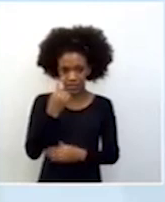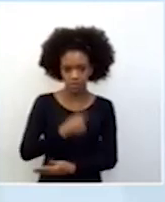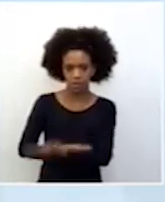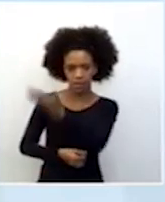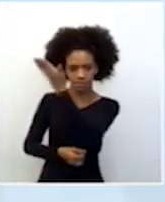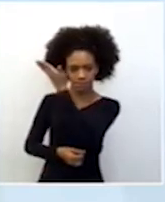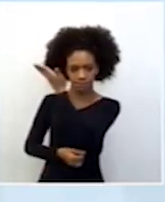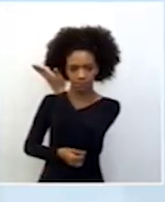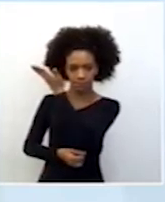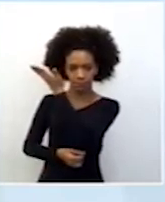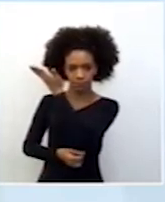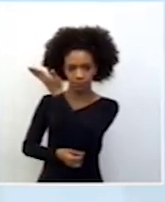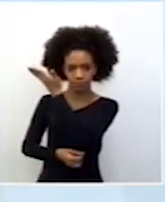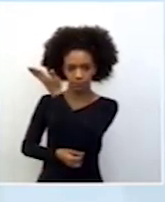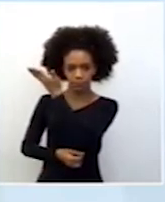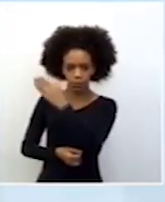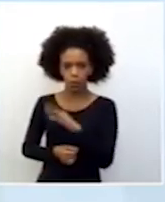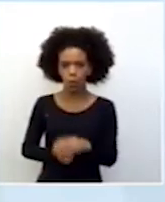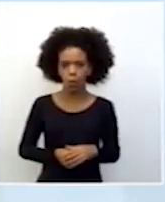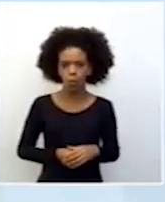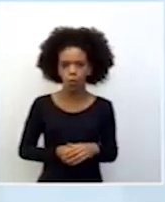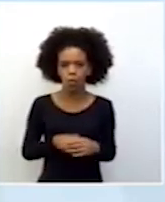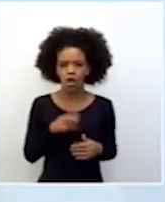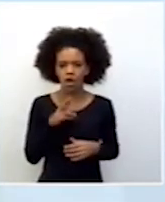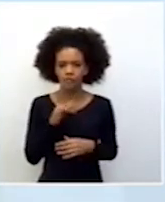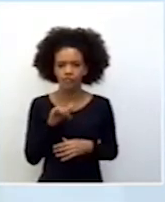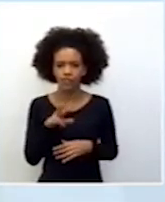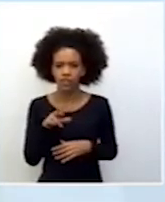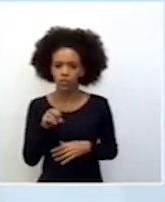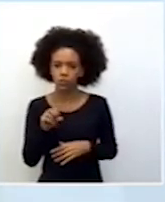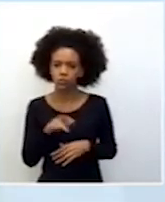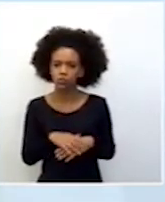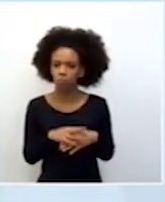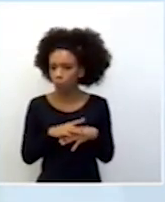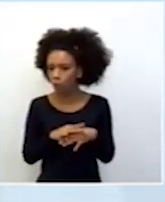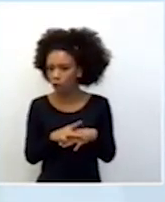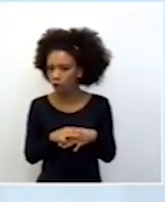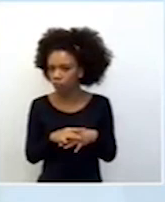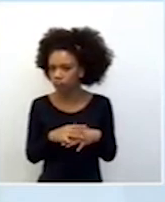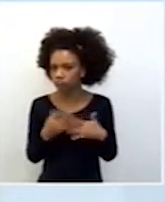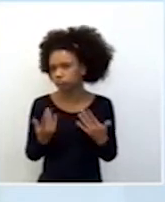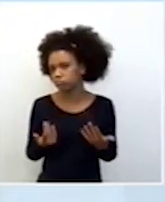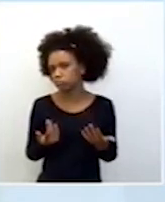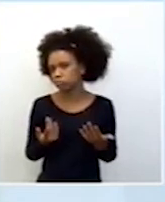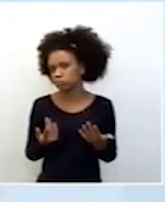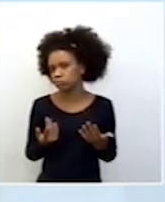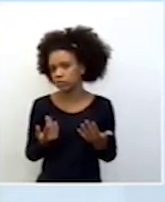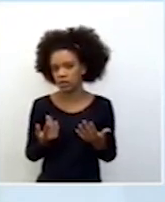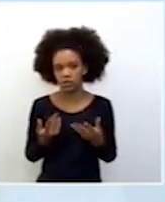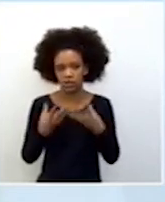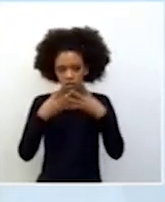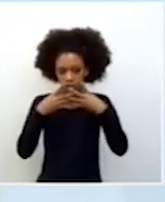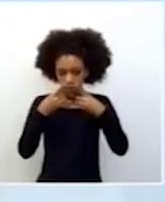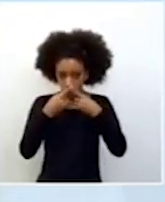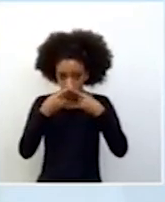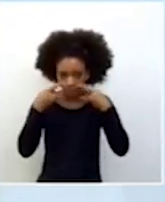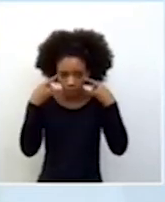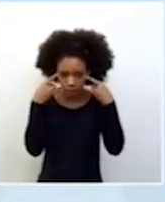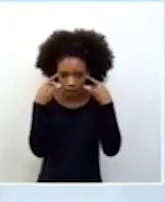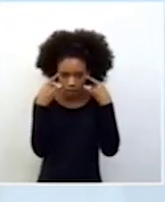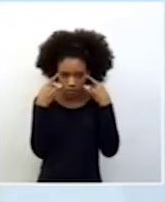retrato de um vírus, uma bactéria, algo do tipo, que está com máscara. Parece... E um